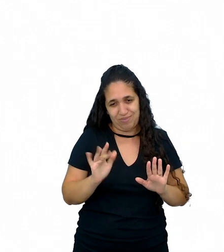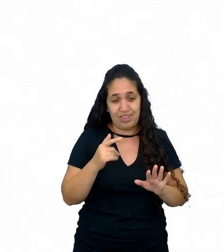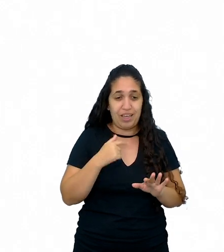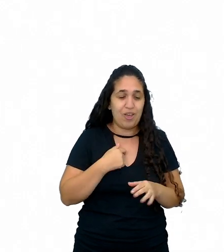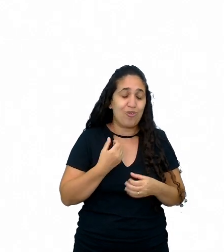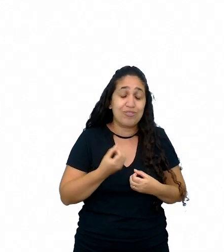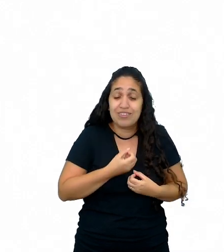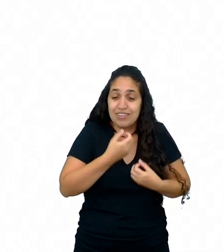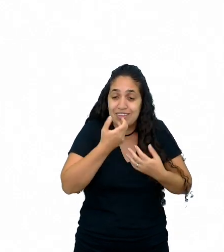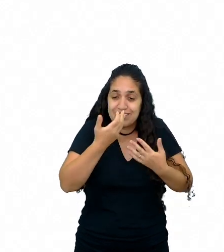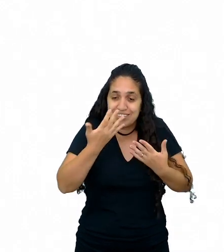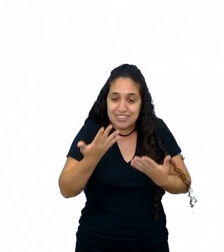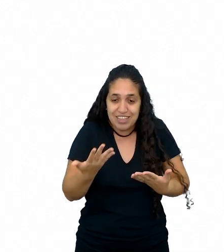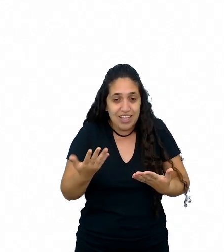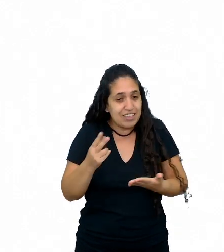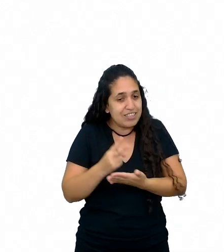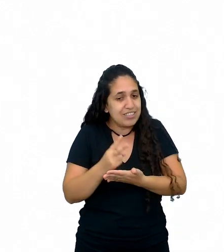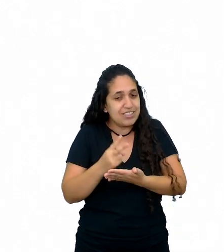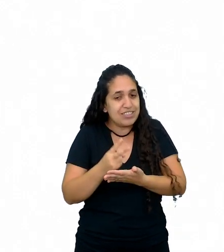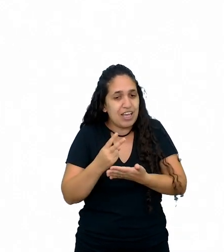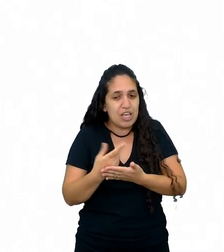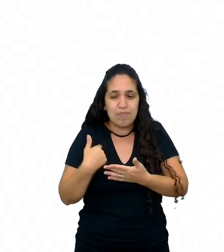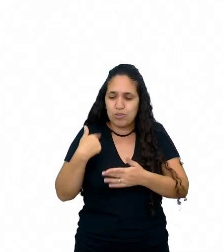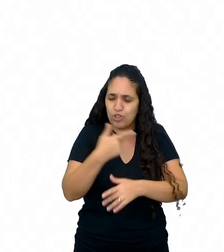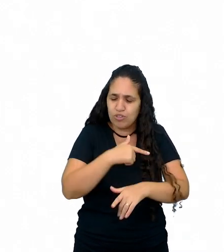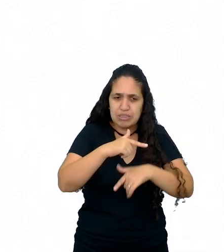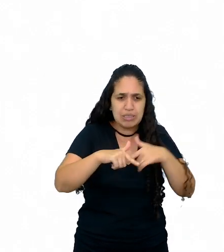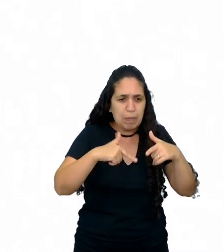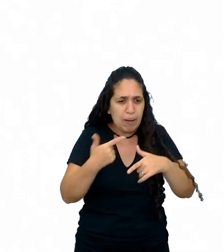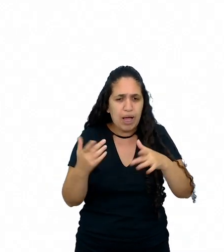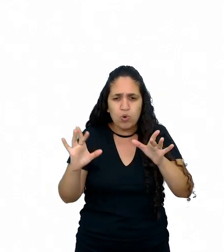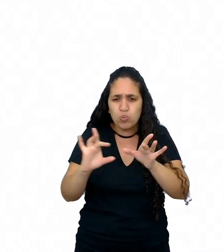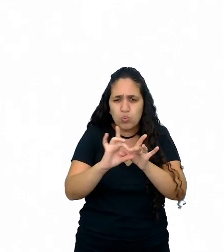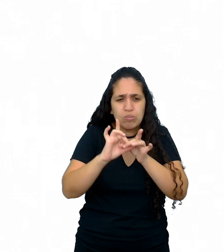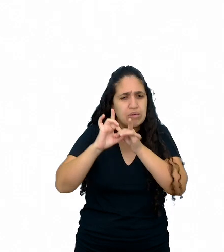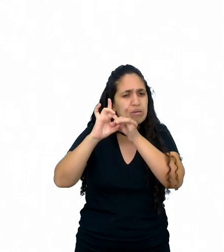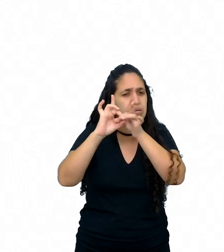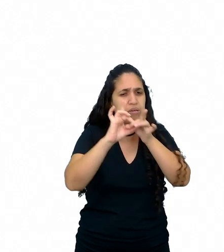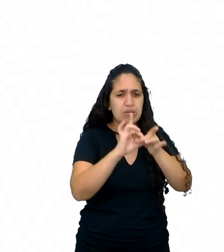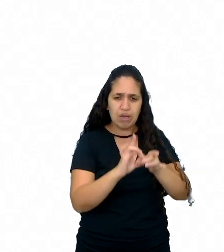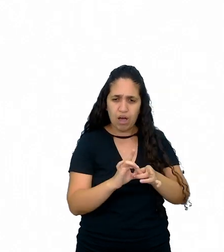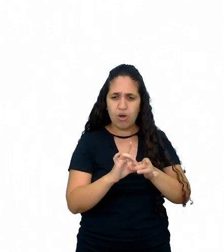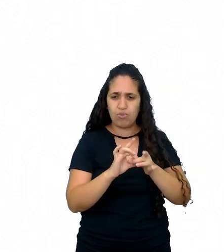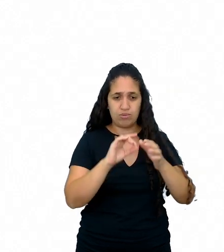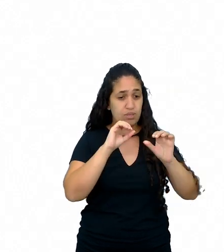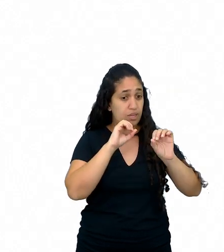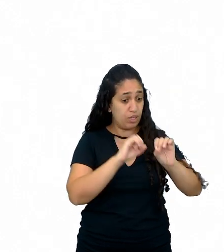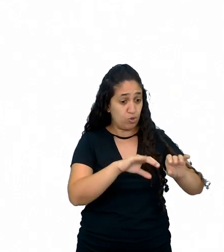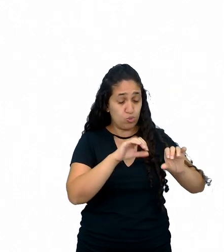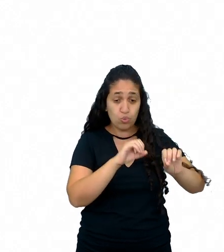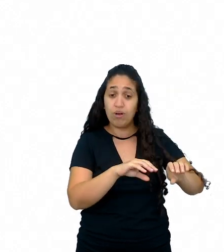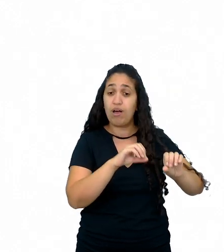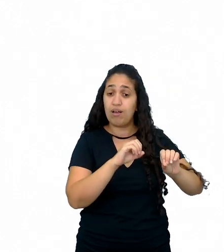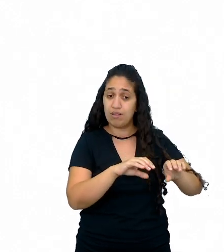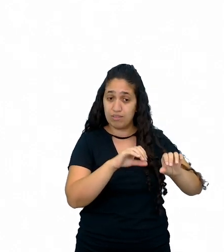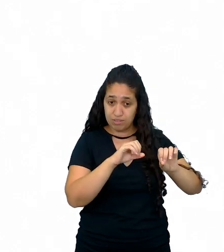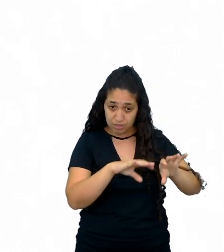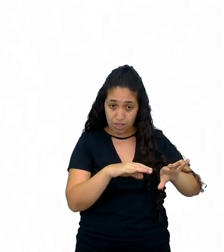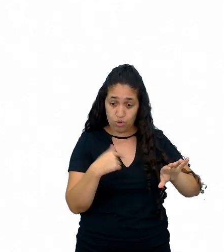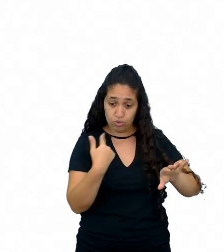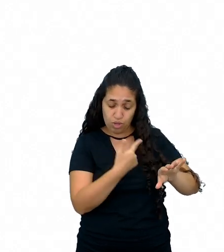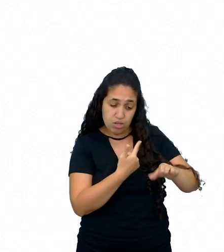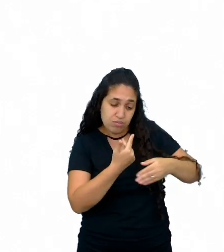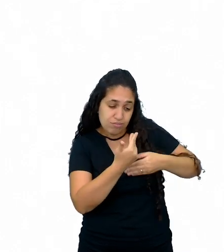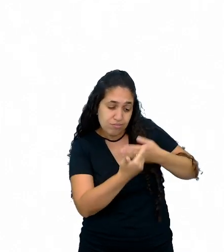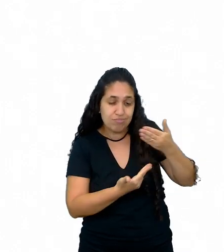de trazer assim, né, para o nosso trabalho, a união, a nossa união, a educação, o quanto nós estamos